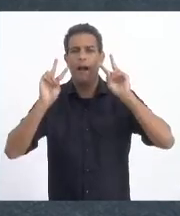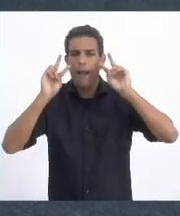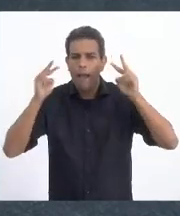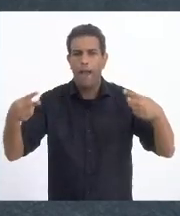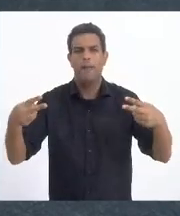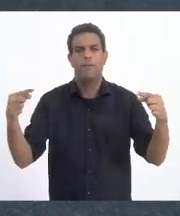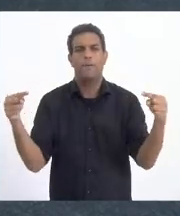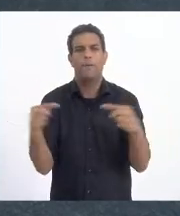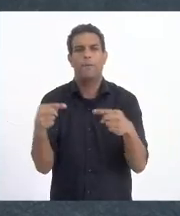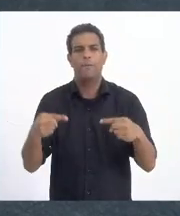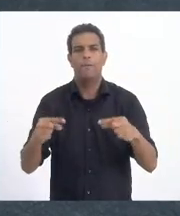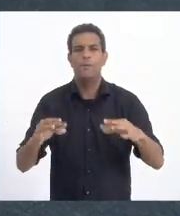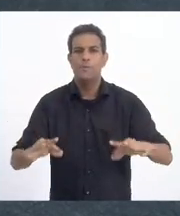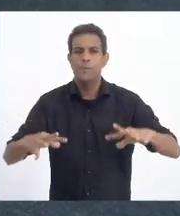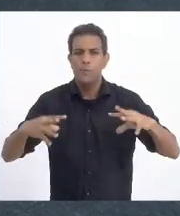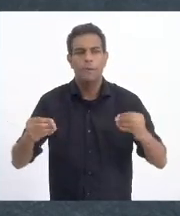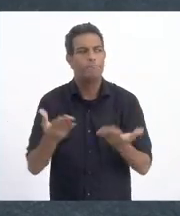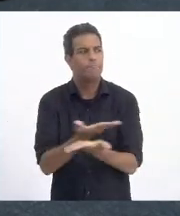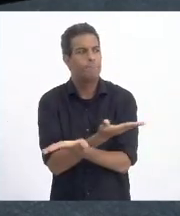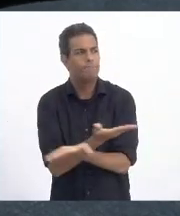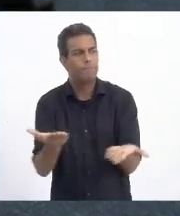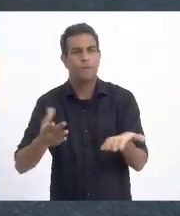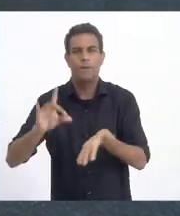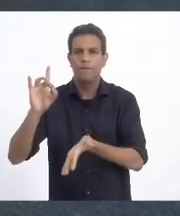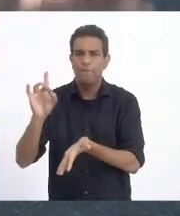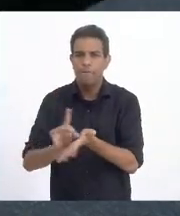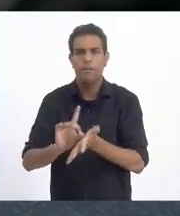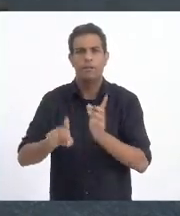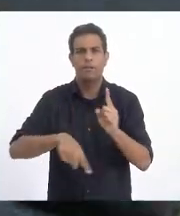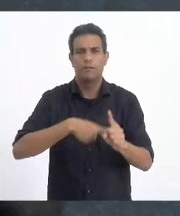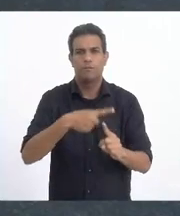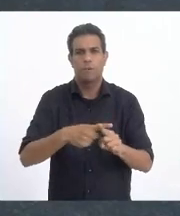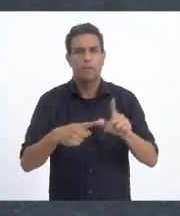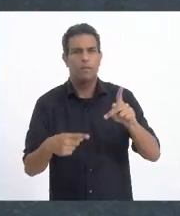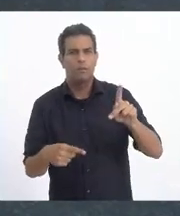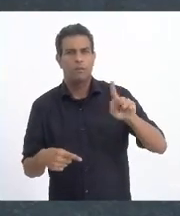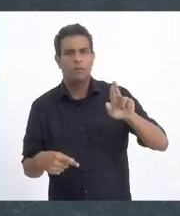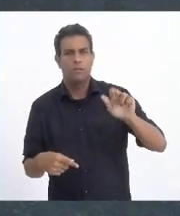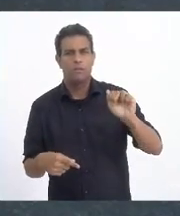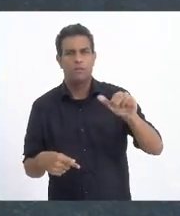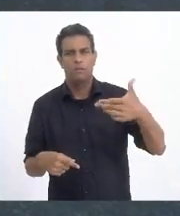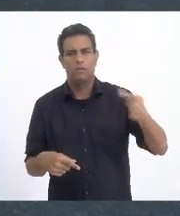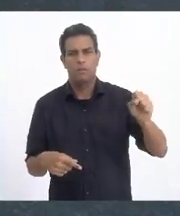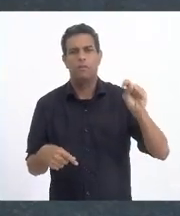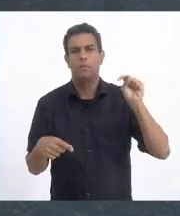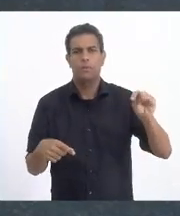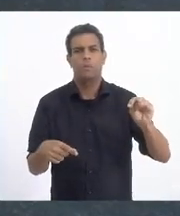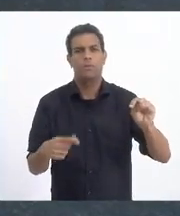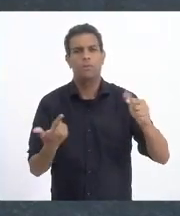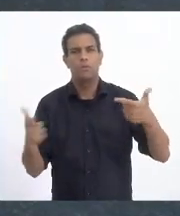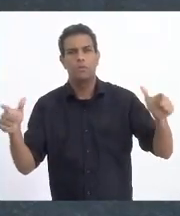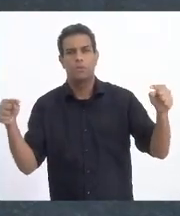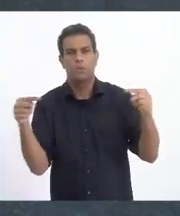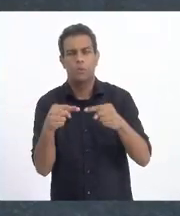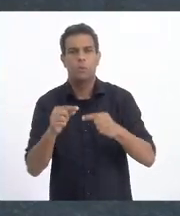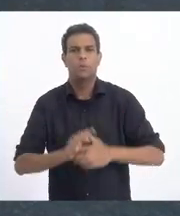Reconhecimento que eu faço aos companheiros aqui que estão oficiais e praças, tanto desse lado do parlamento, quanto do outro,